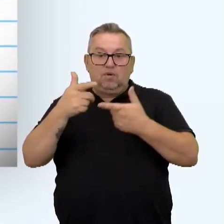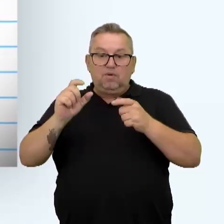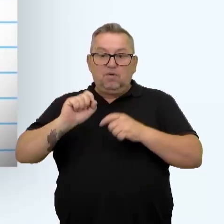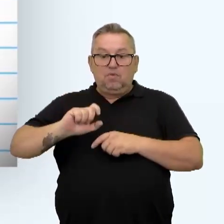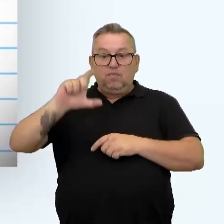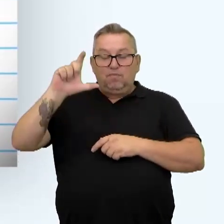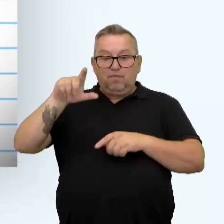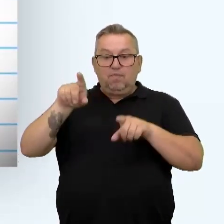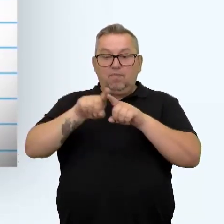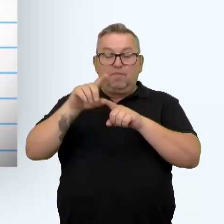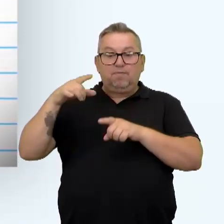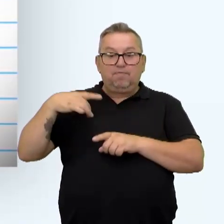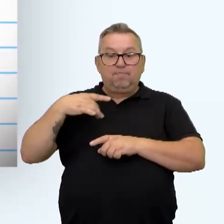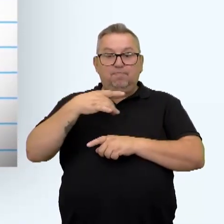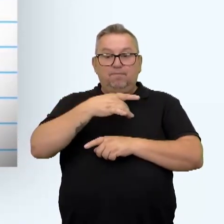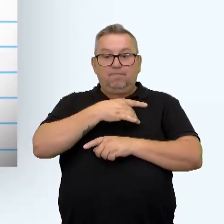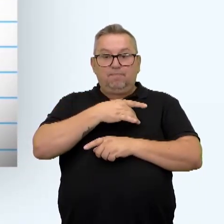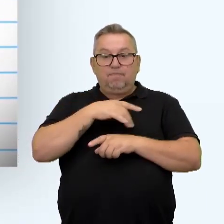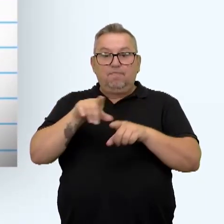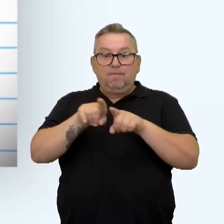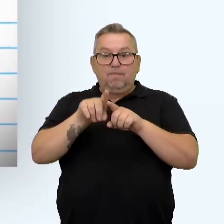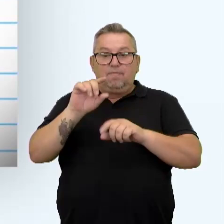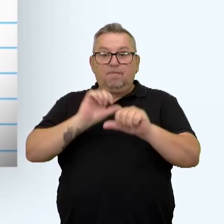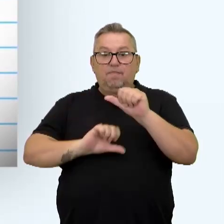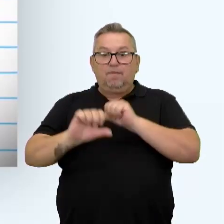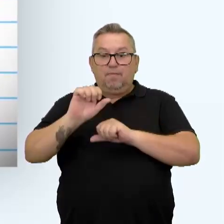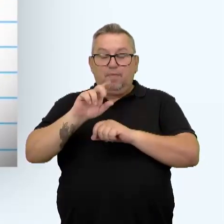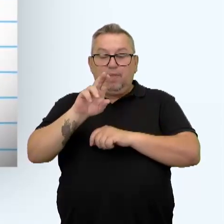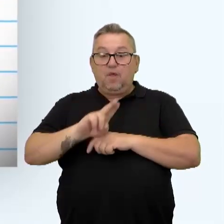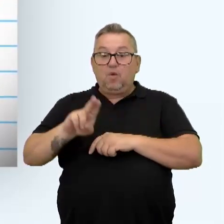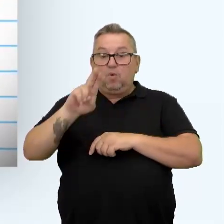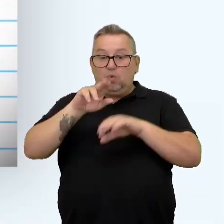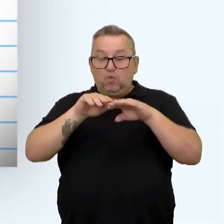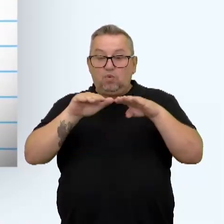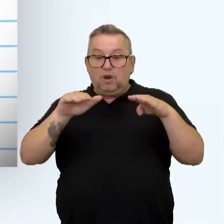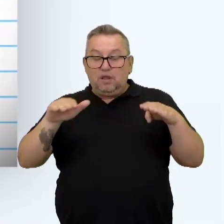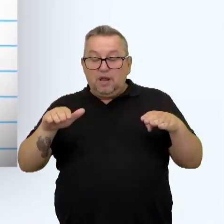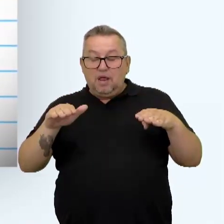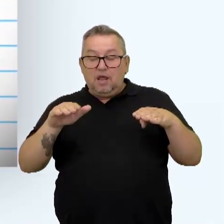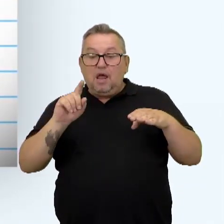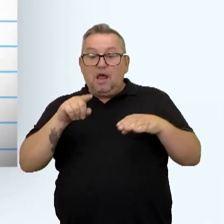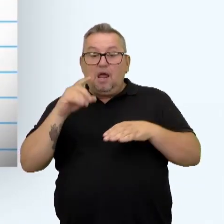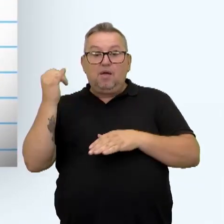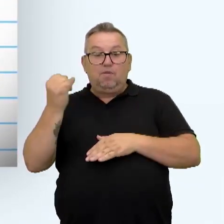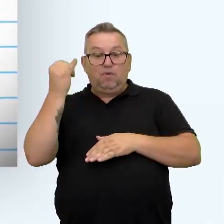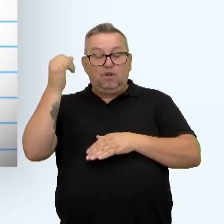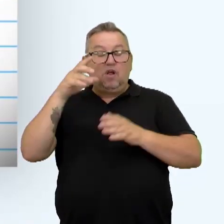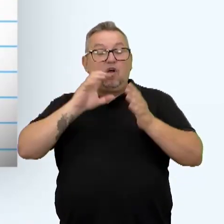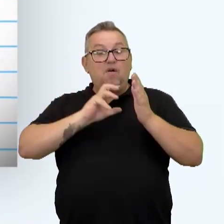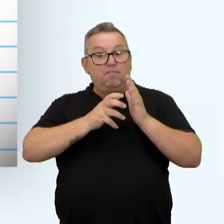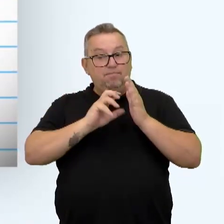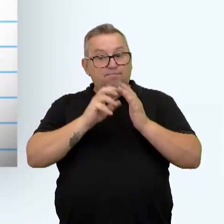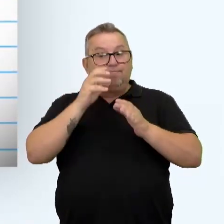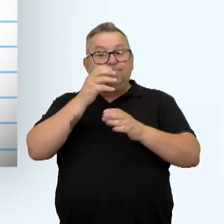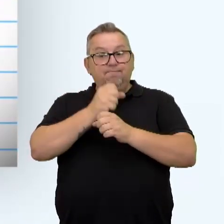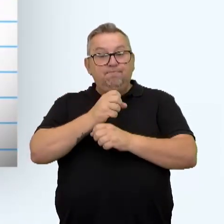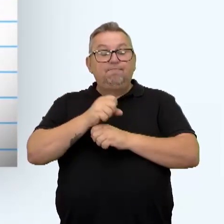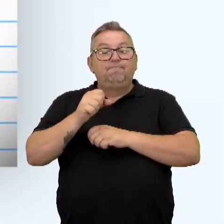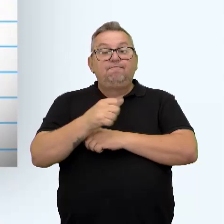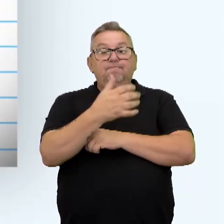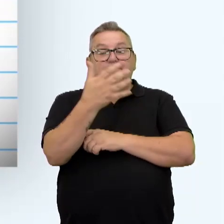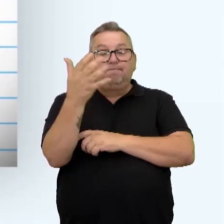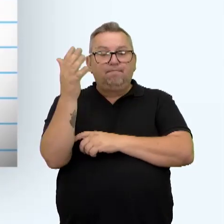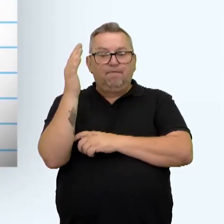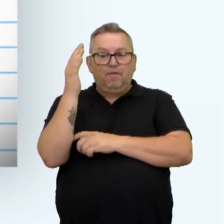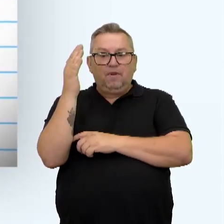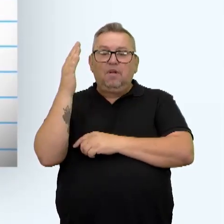os gastos com saúde. O estudo das mudanças na cobertura e no uso da terra é, portanto, uma importante ferramenta da contabilidade ambiental.